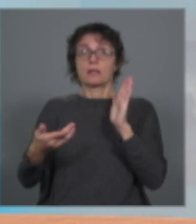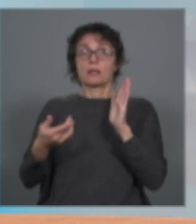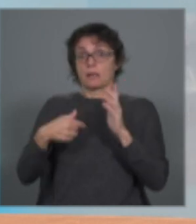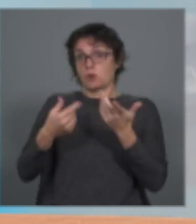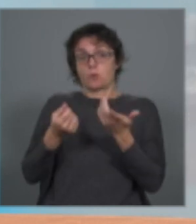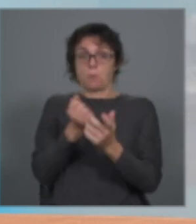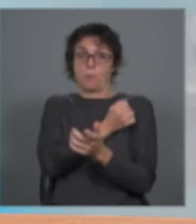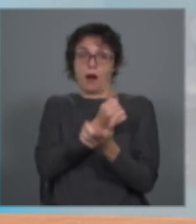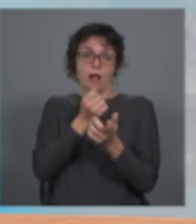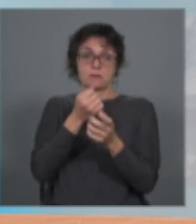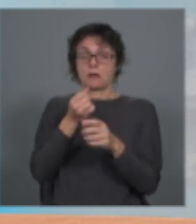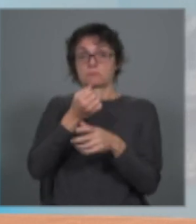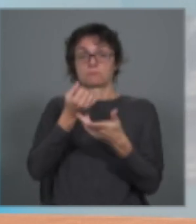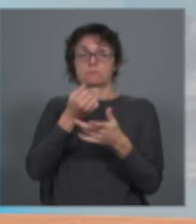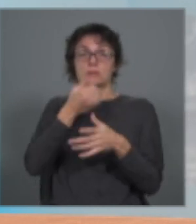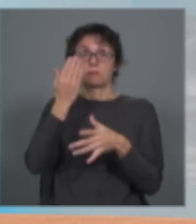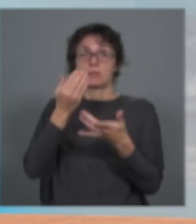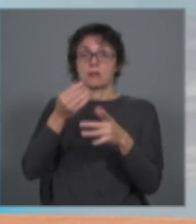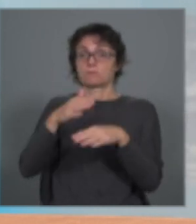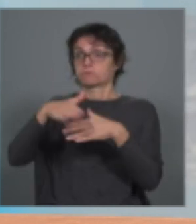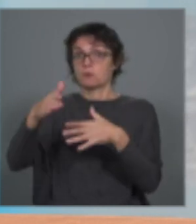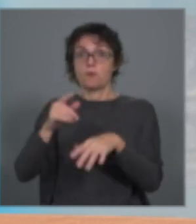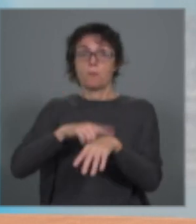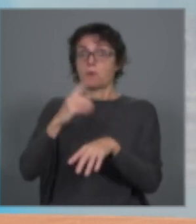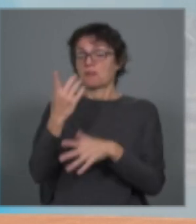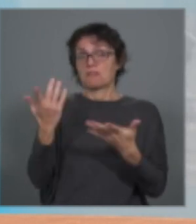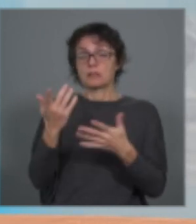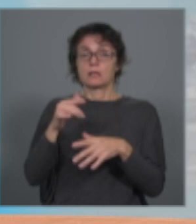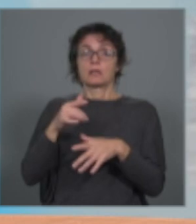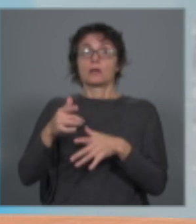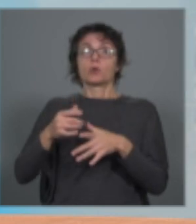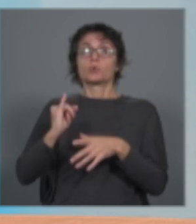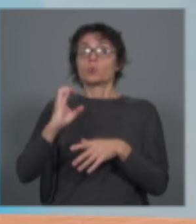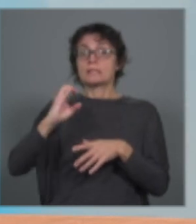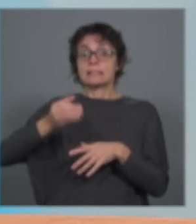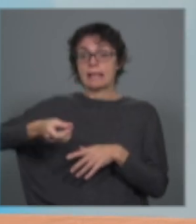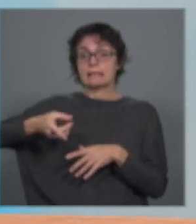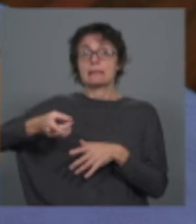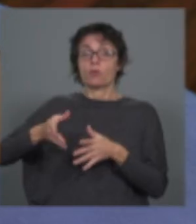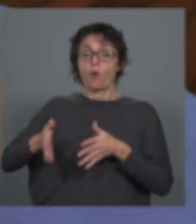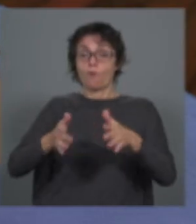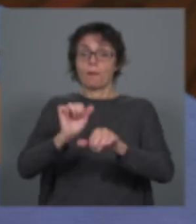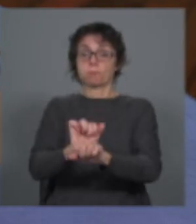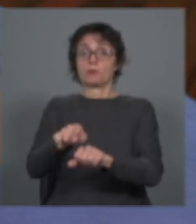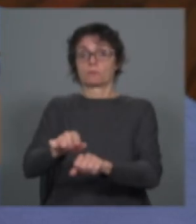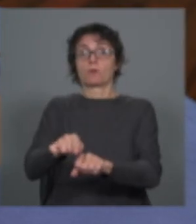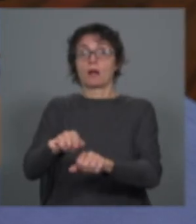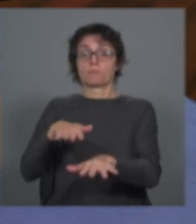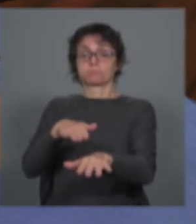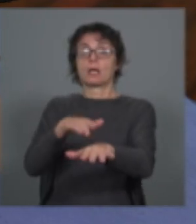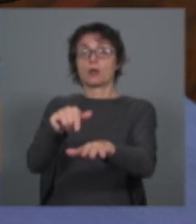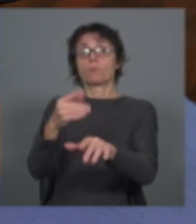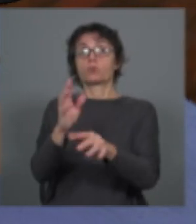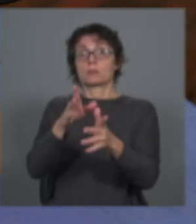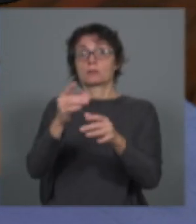da manhã. Havia um bloqueio no IC19 por causa de umas obras que estão a fazer.